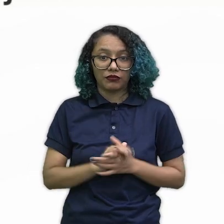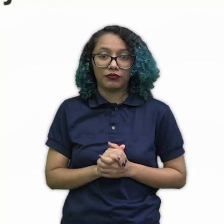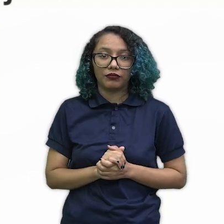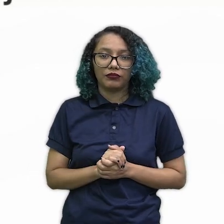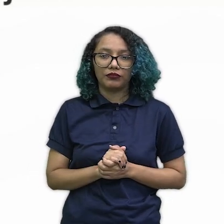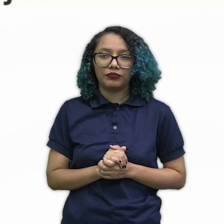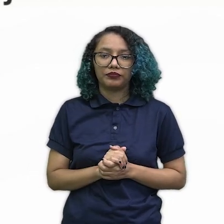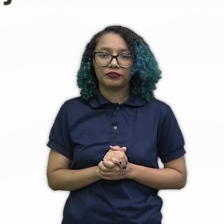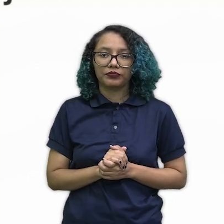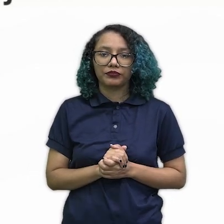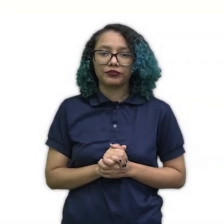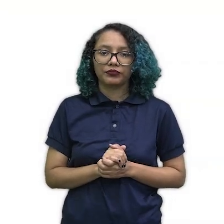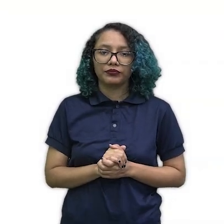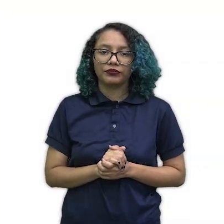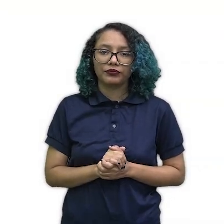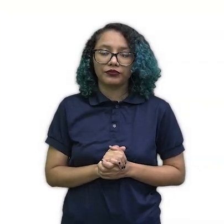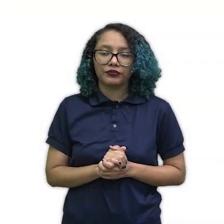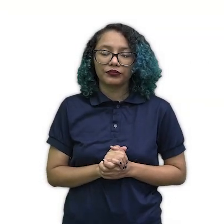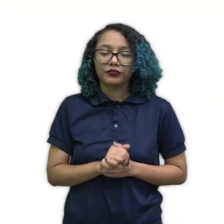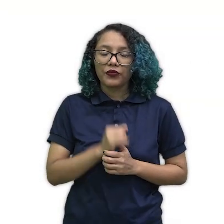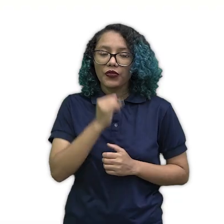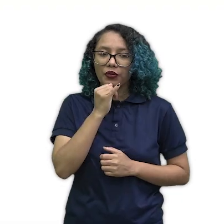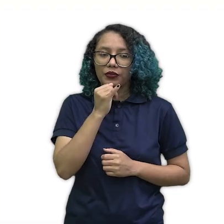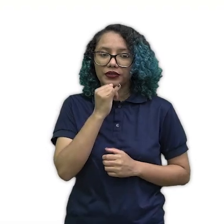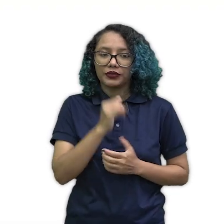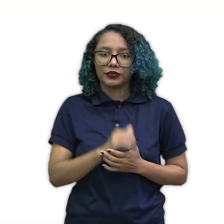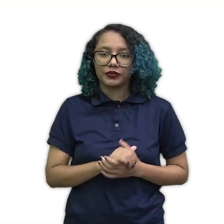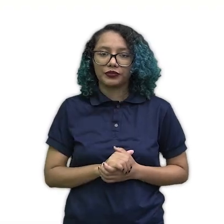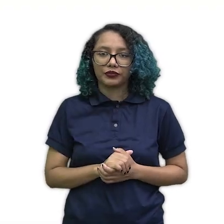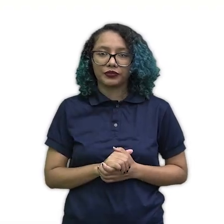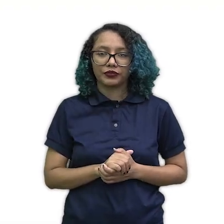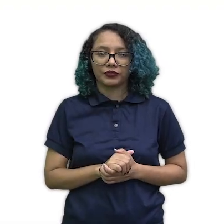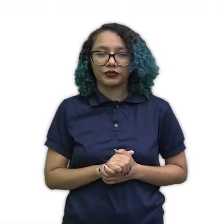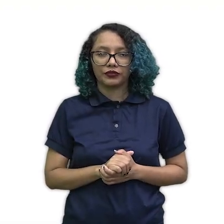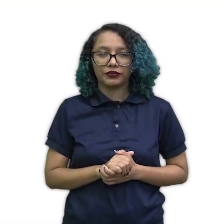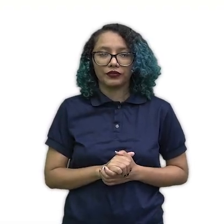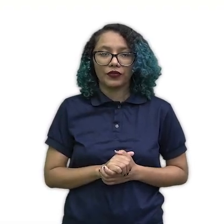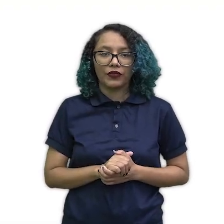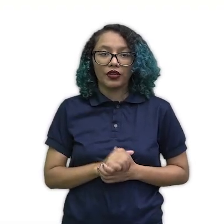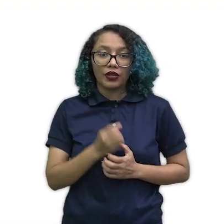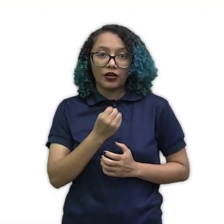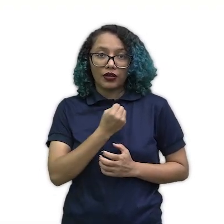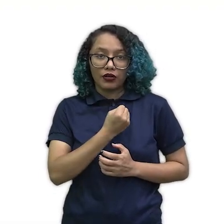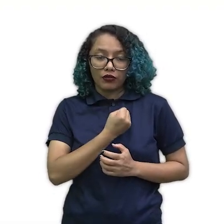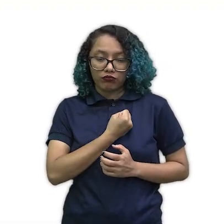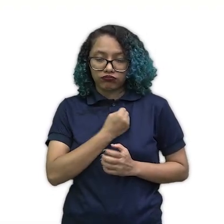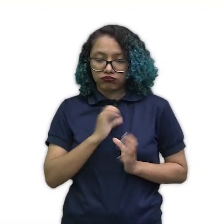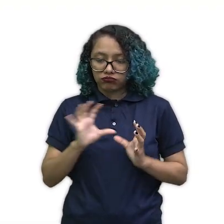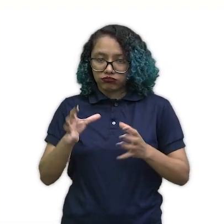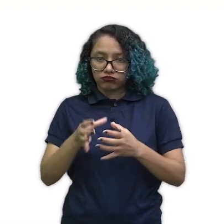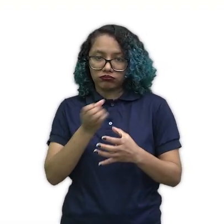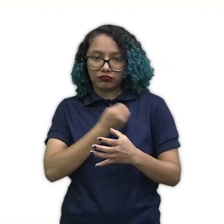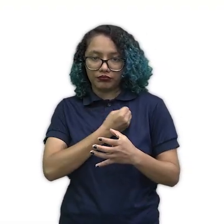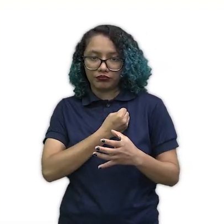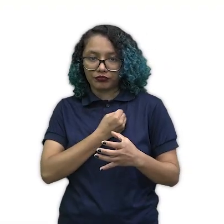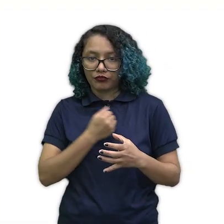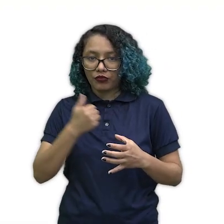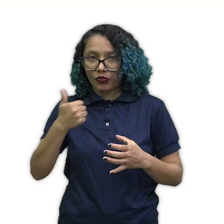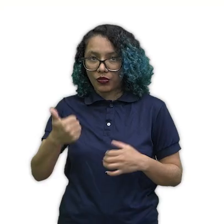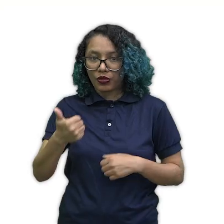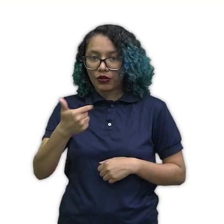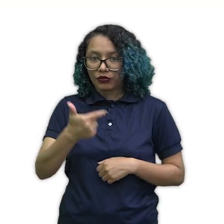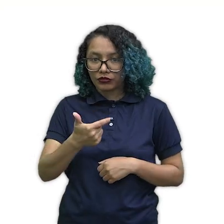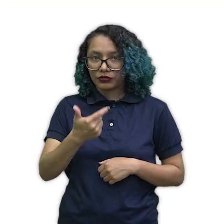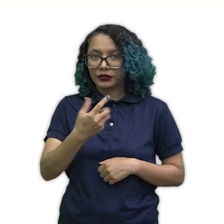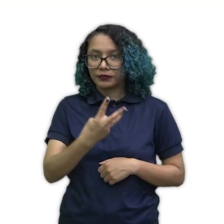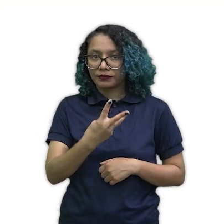vejamos aqui, olha só. Vamos supor que meu conjunto aqui é 1, 2, 3, 4